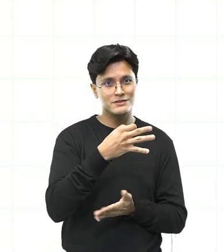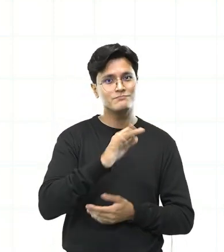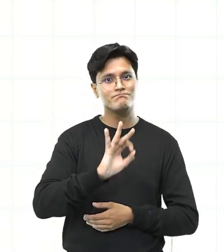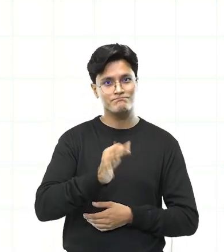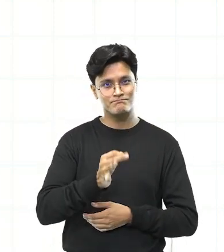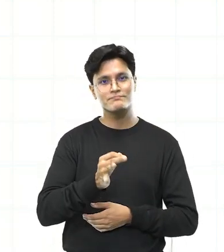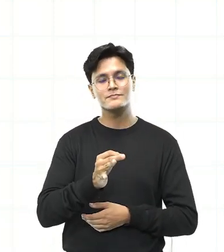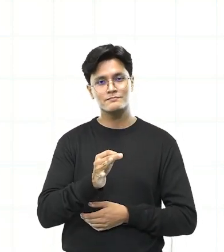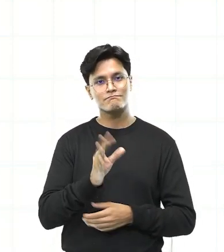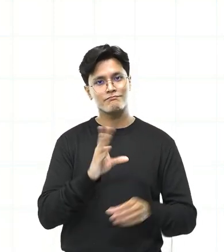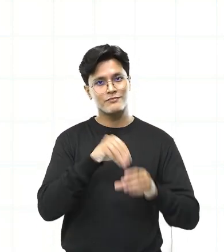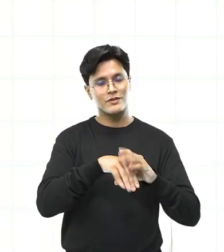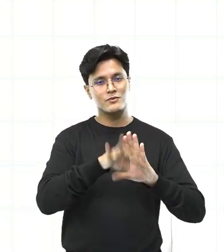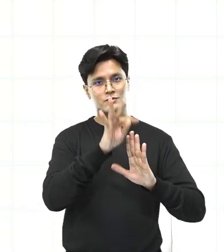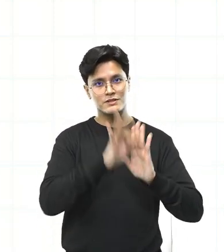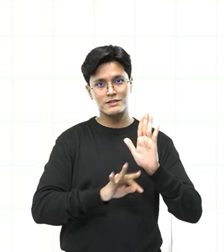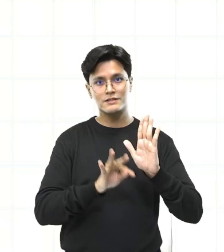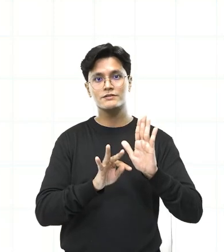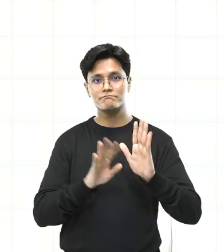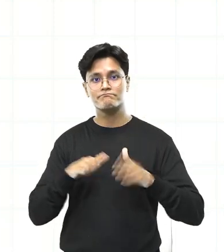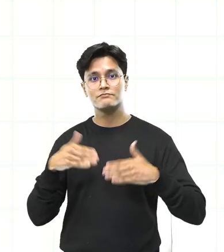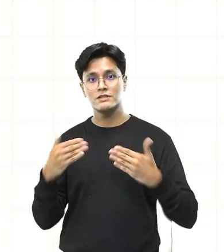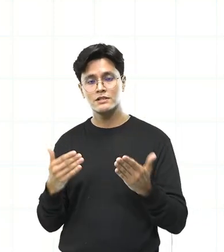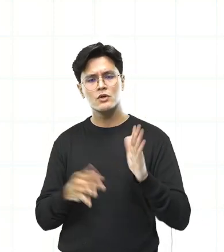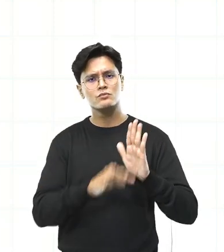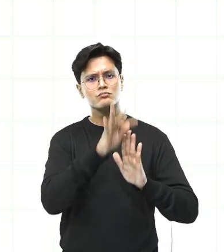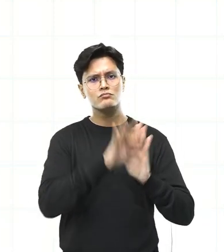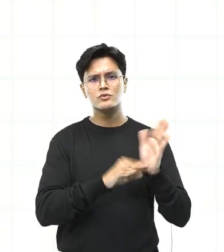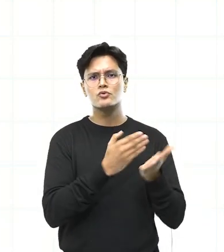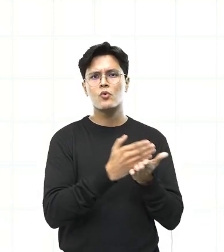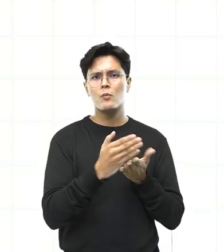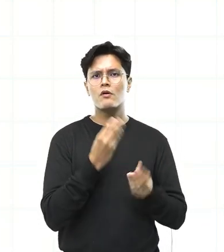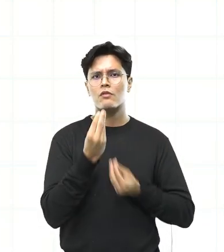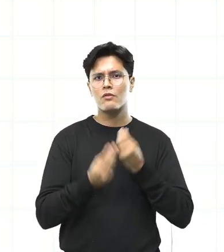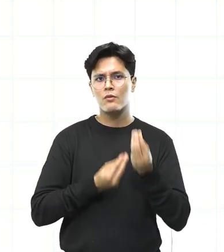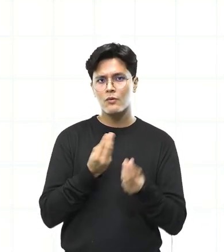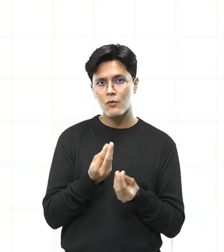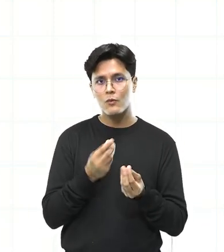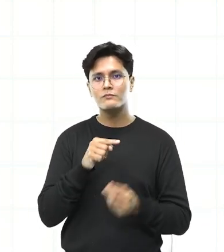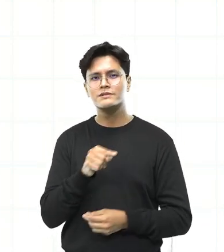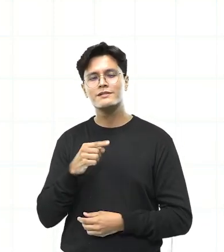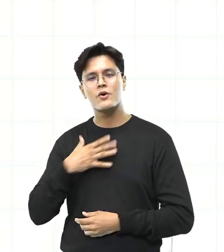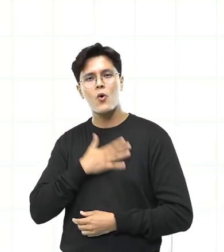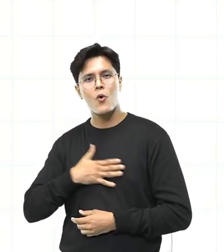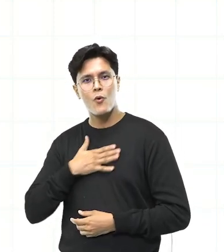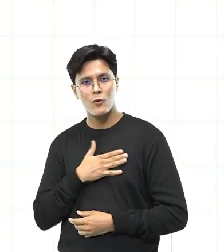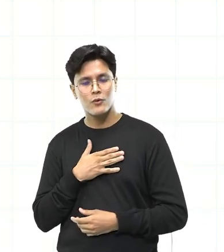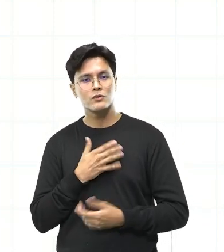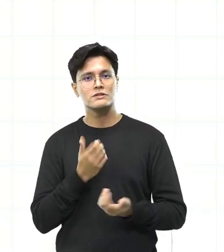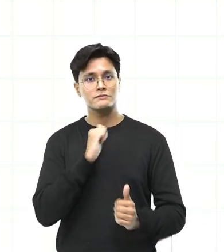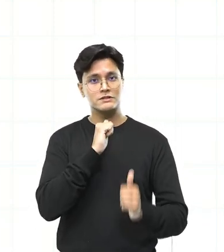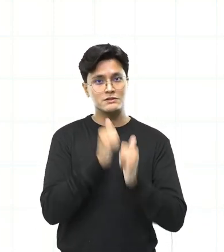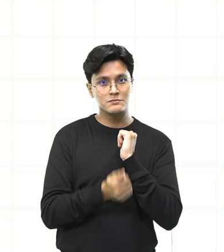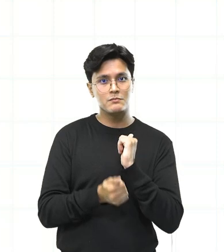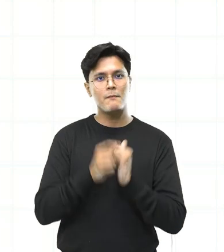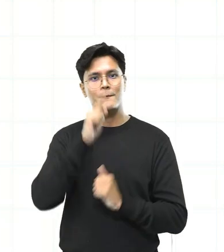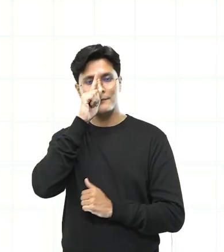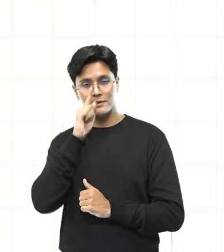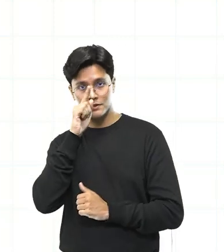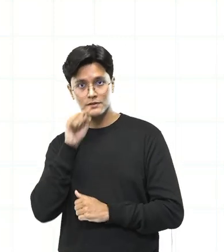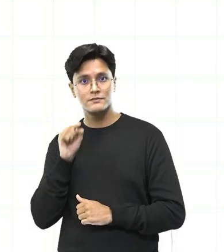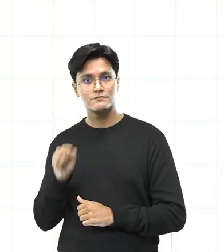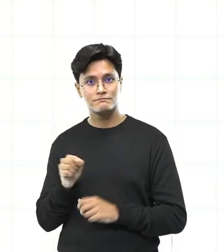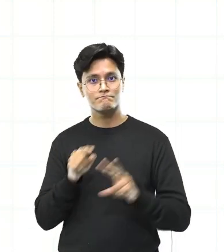né, dentro desse texto. Então, o texto começa, né? Entusiasta dos esportes radicais, o alpinista Will Gad e o fotógrafo